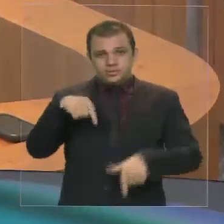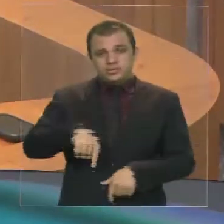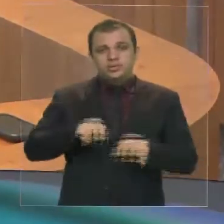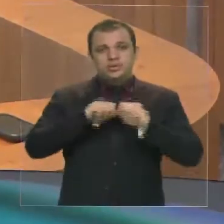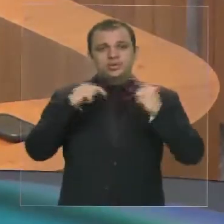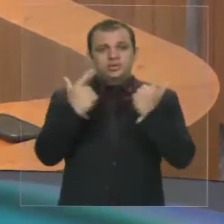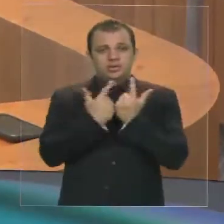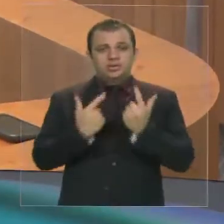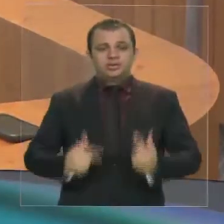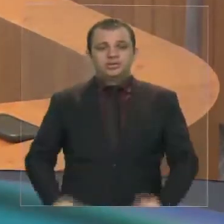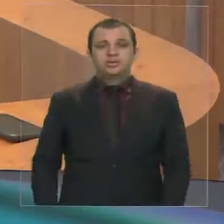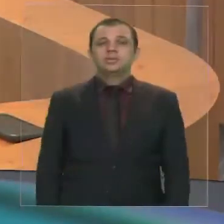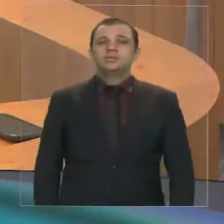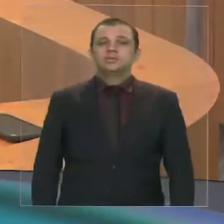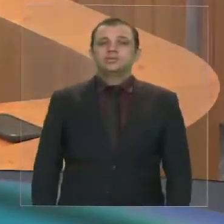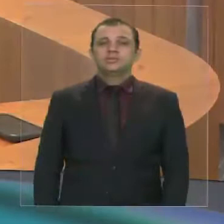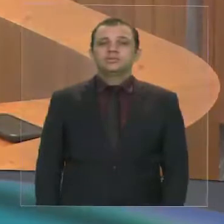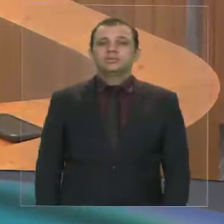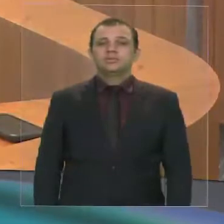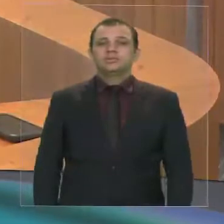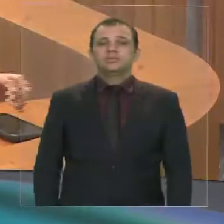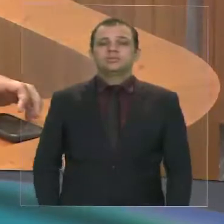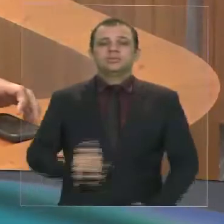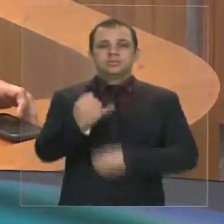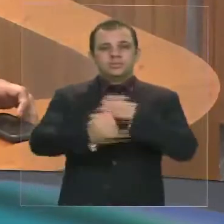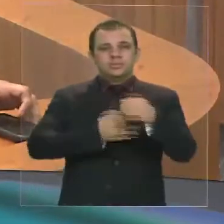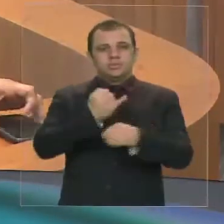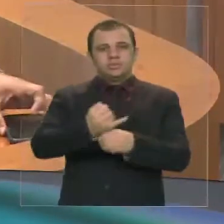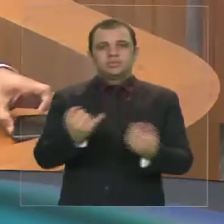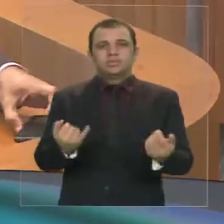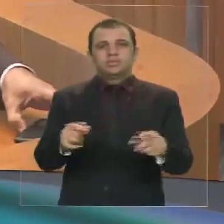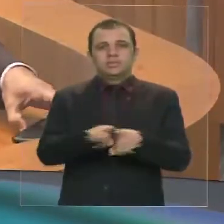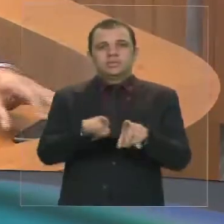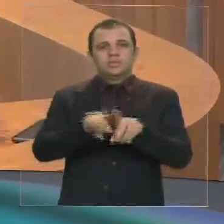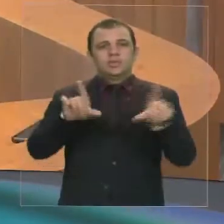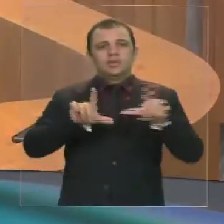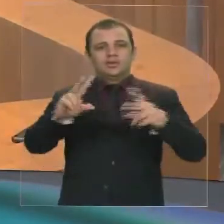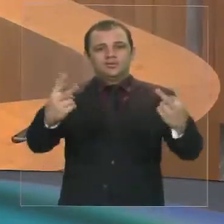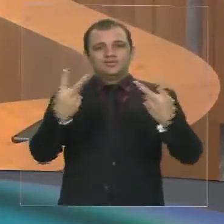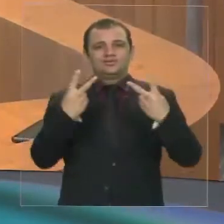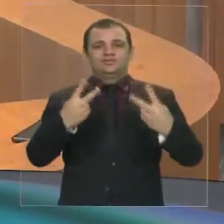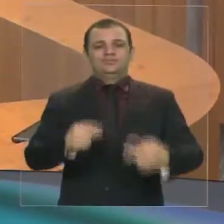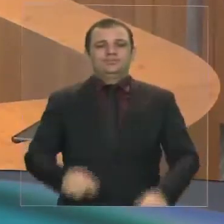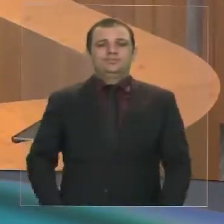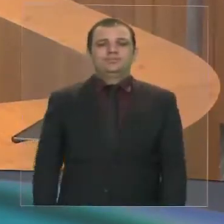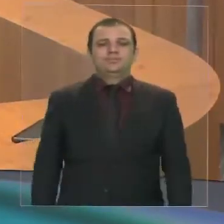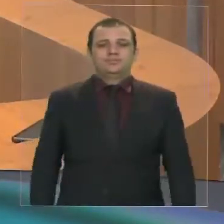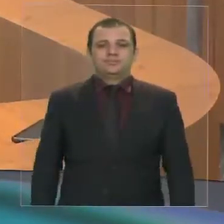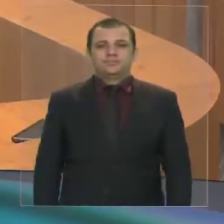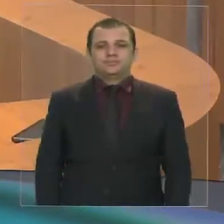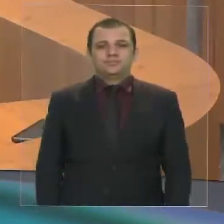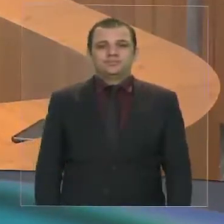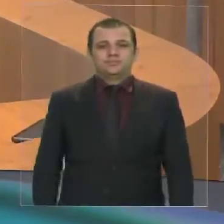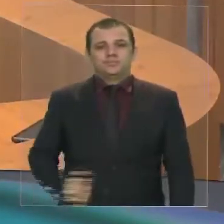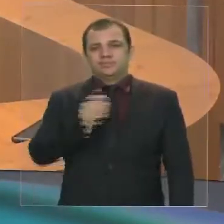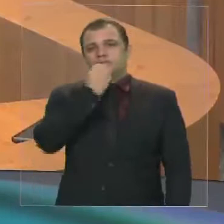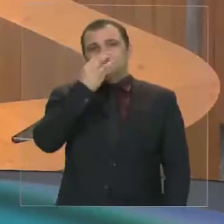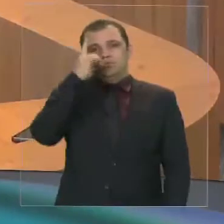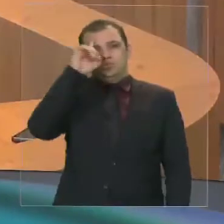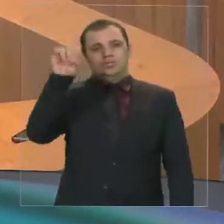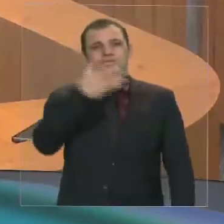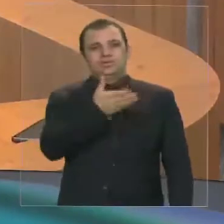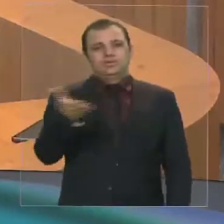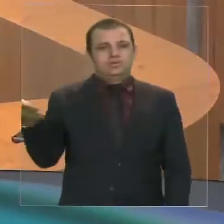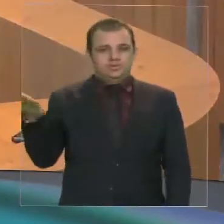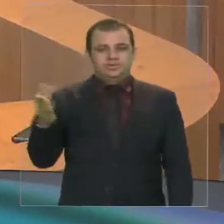Legislativa do Estado do Maranhão, internautas, telespectadores que nos acompanham através da TV Assembleia. Nosso mais cordial bom dia,